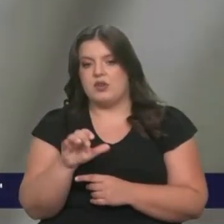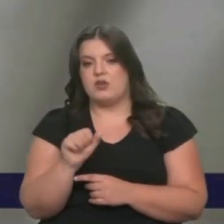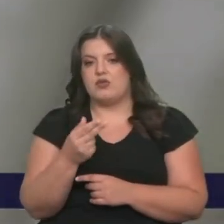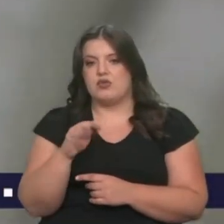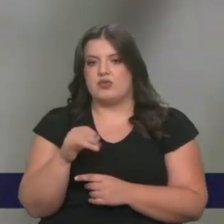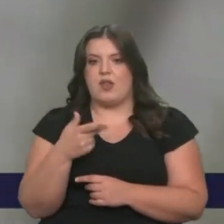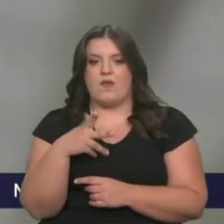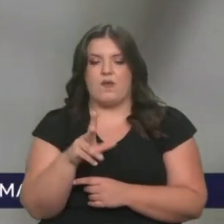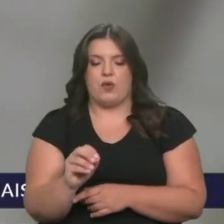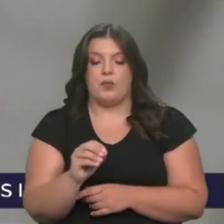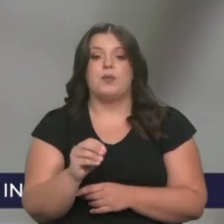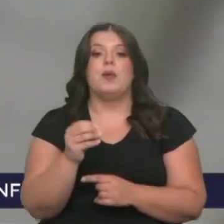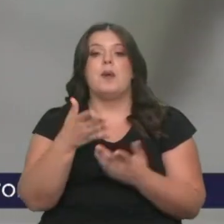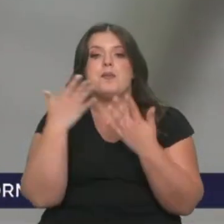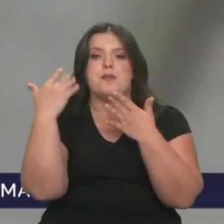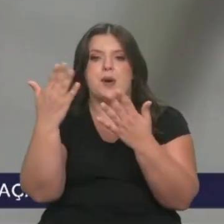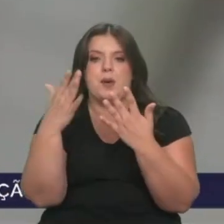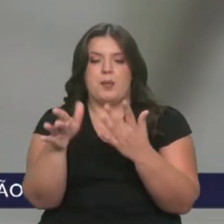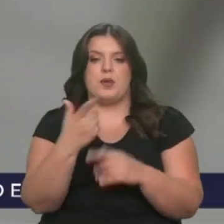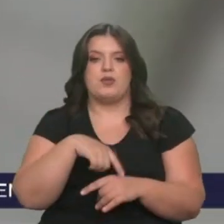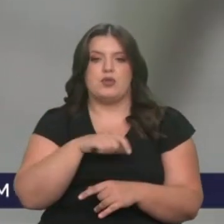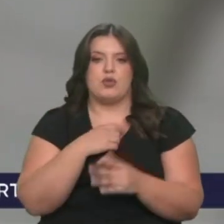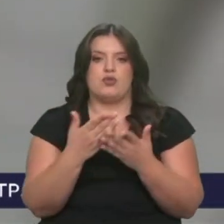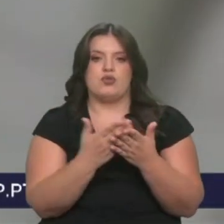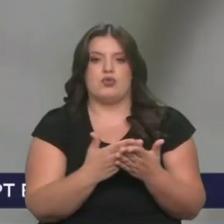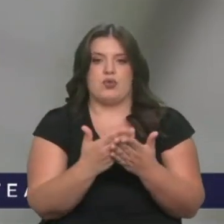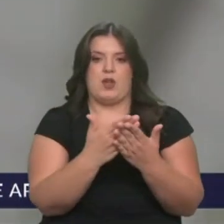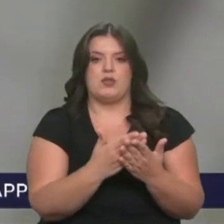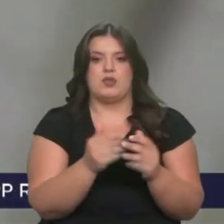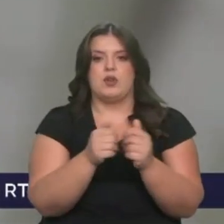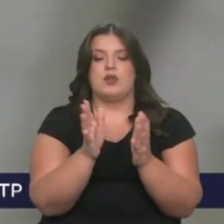Rochas. Portanto, parabéns aos nossos estudantes e